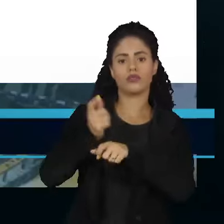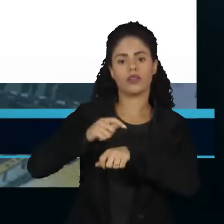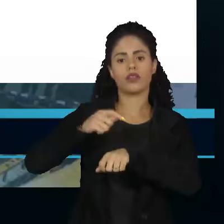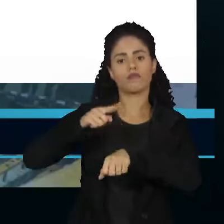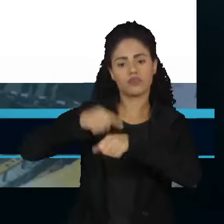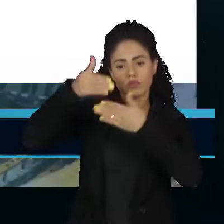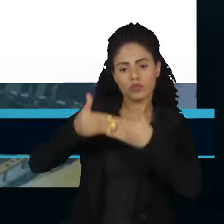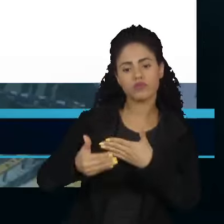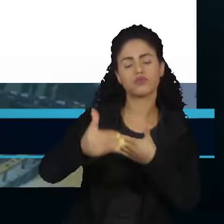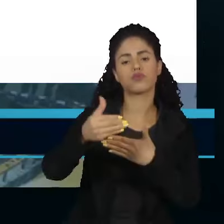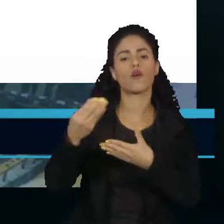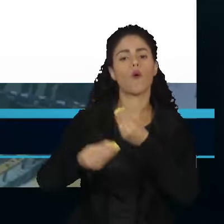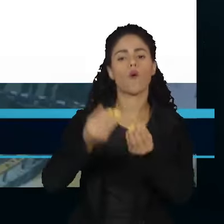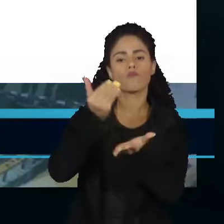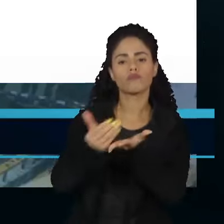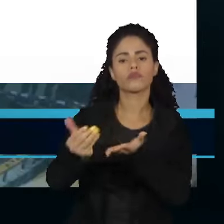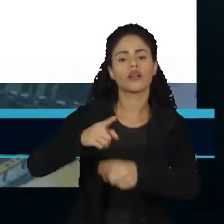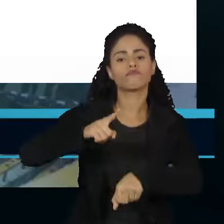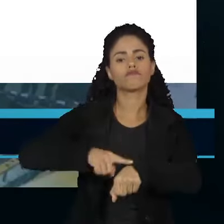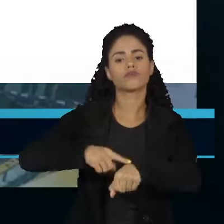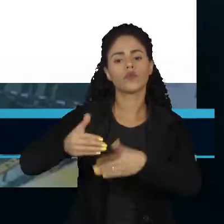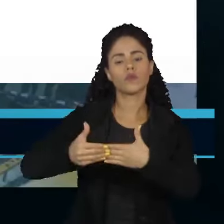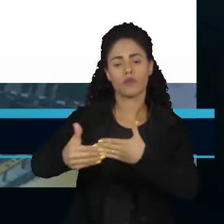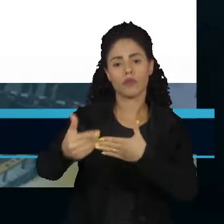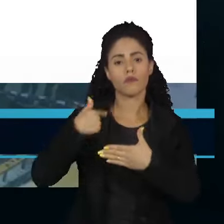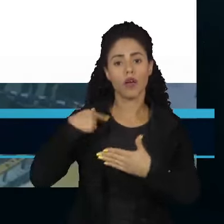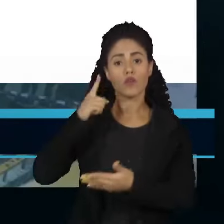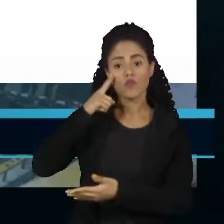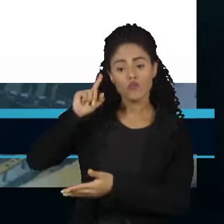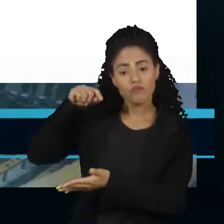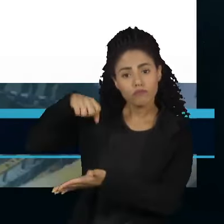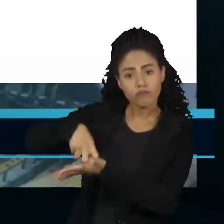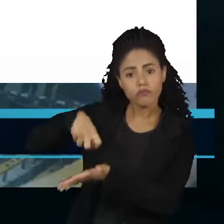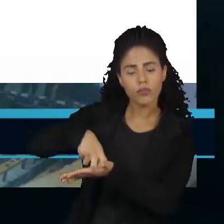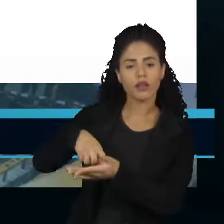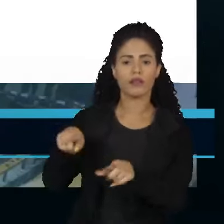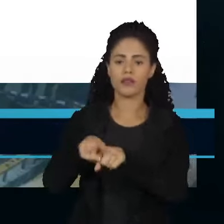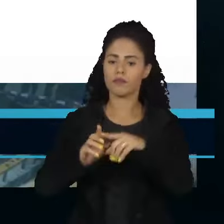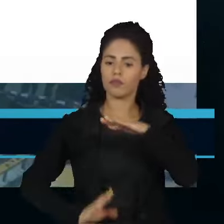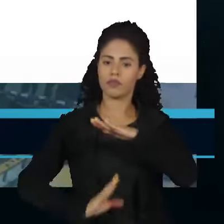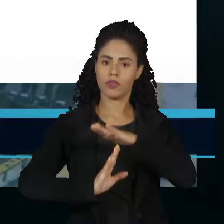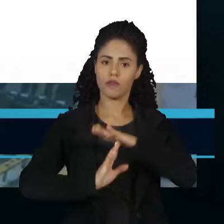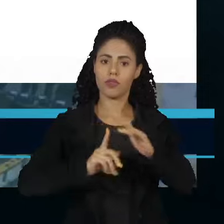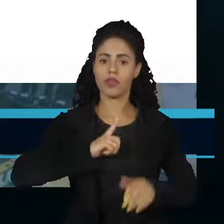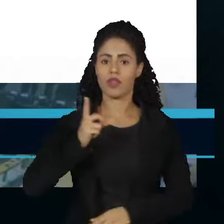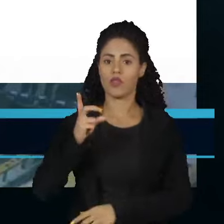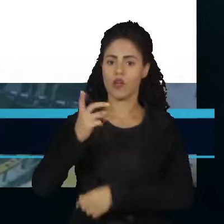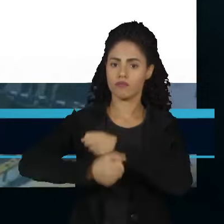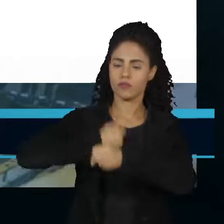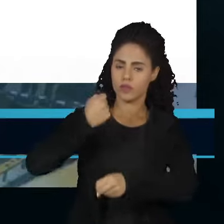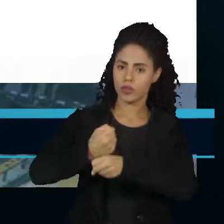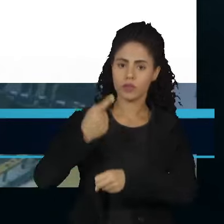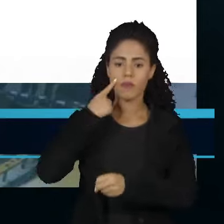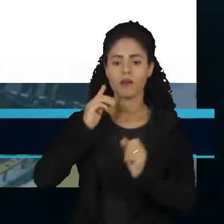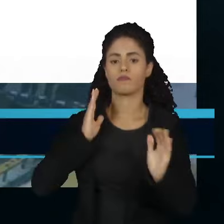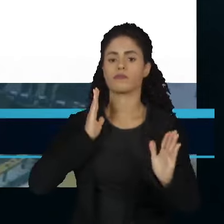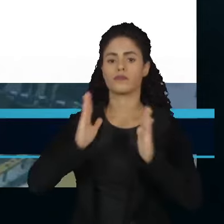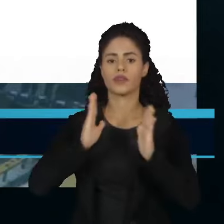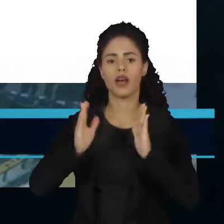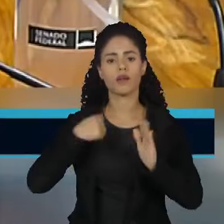contagem, que passaria a valer a partir do momento da condenação, e fixa um limite de 12 anos para o período